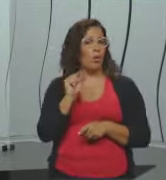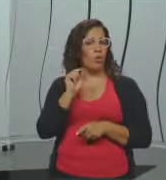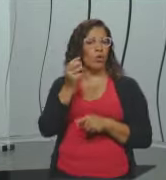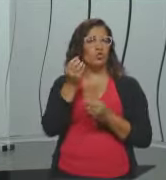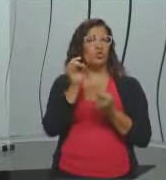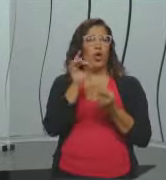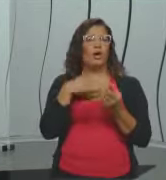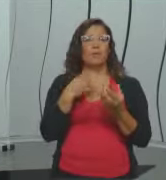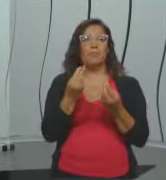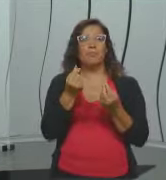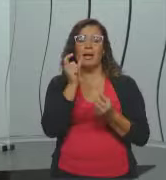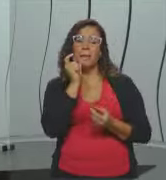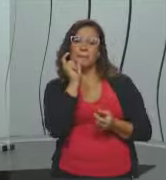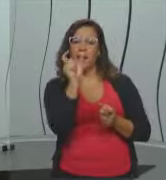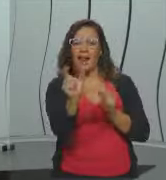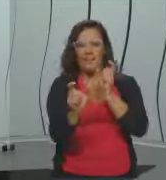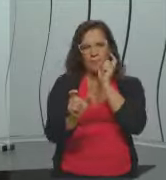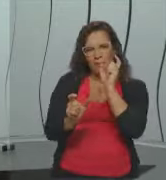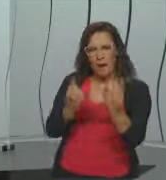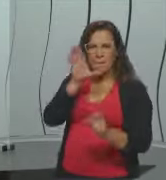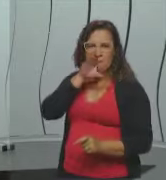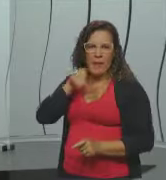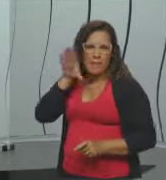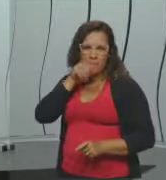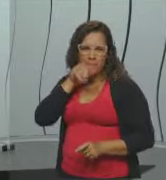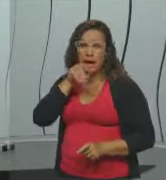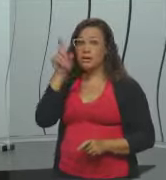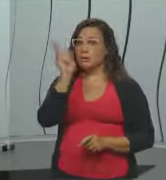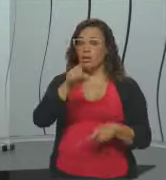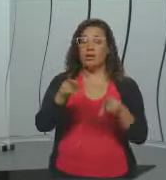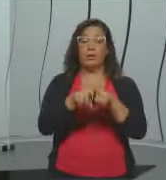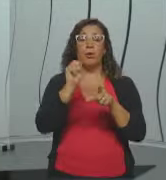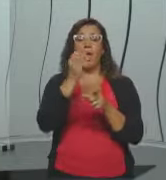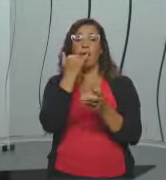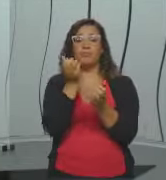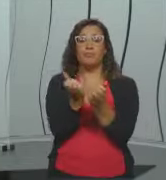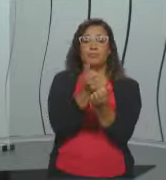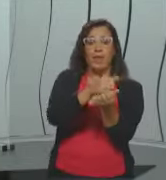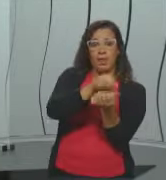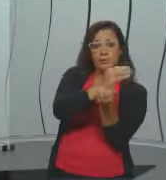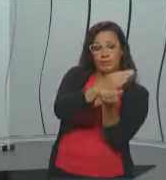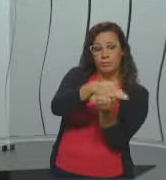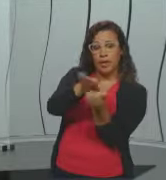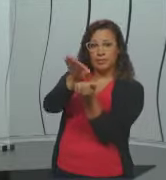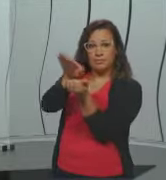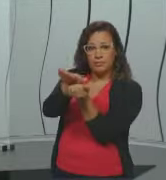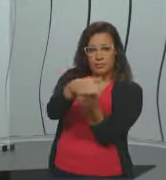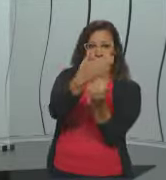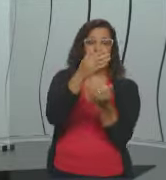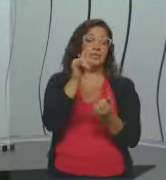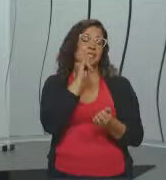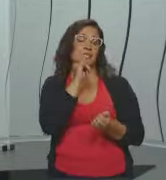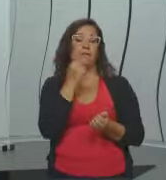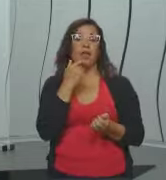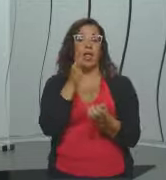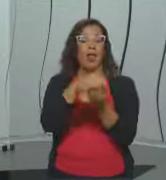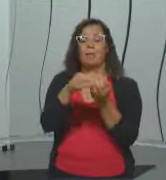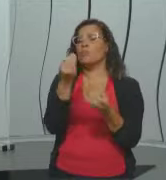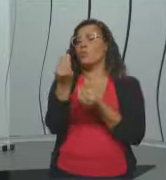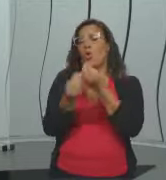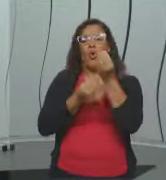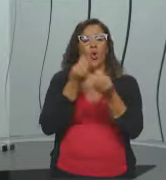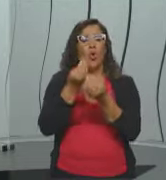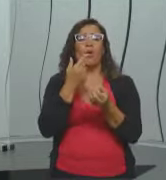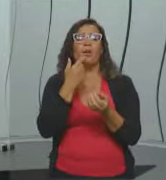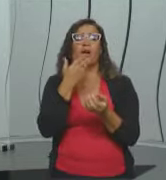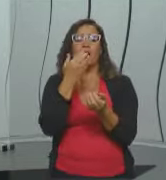formar as palavras. A língua ela tem a função de movimentar o alimento. Imagina se você não tivesse a língua, você não poderia